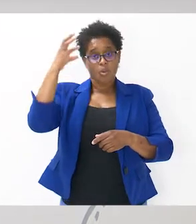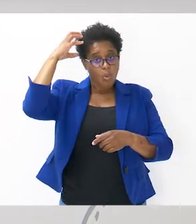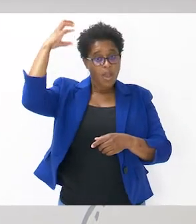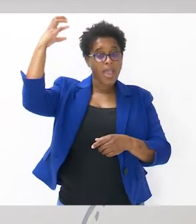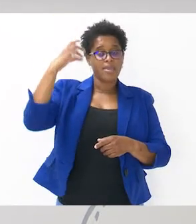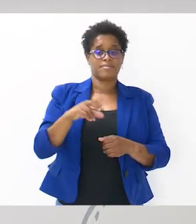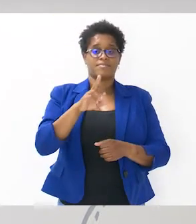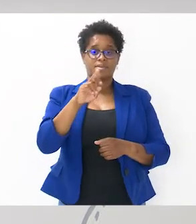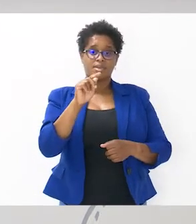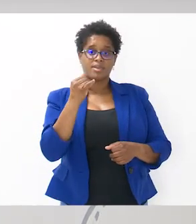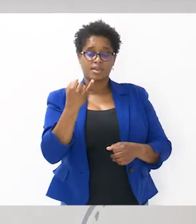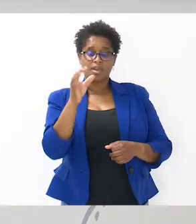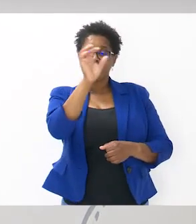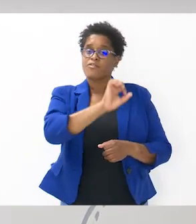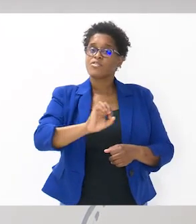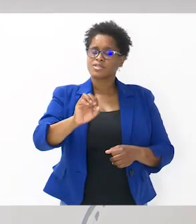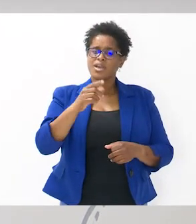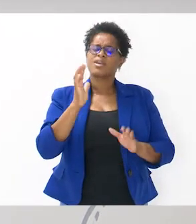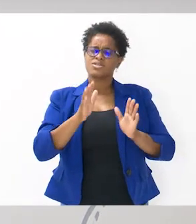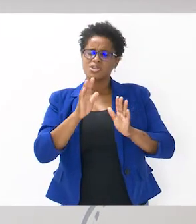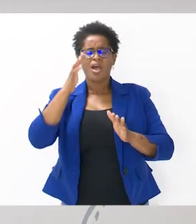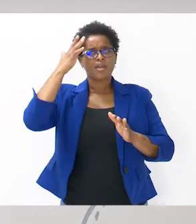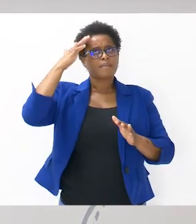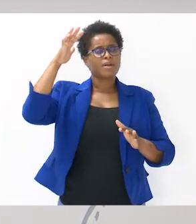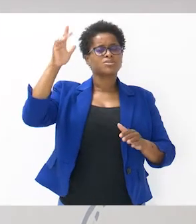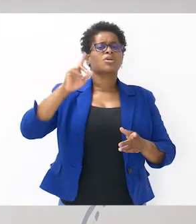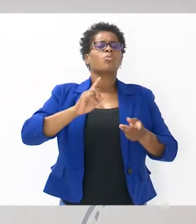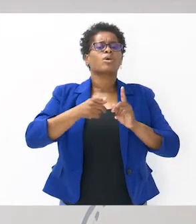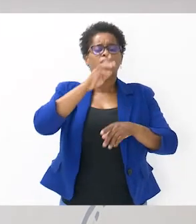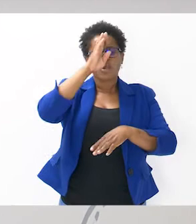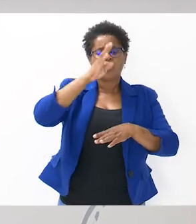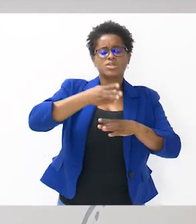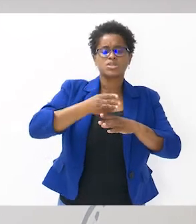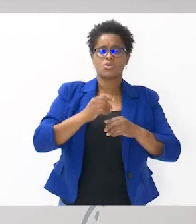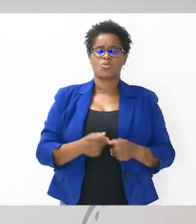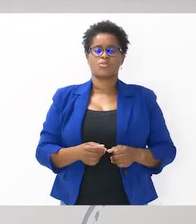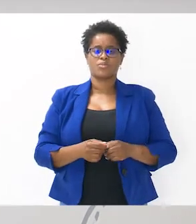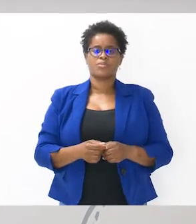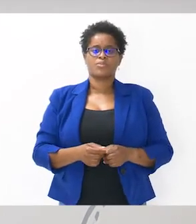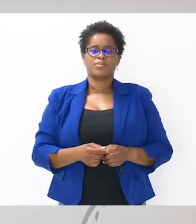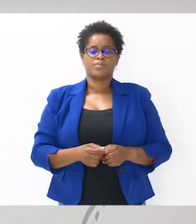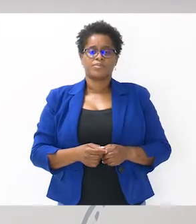rei. Vocês já imaginaram o que é que aconteceu